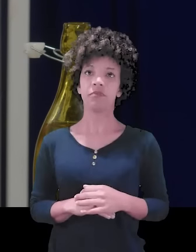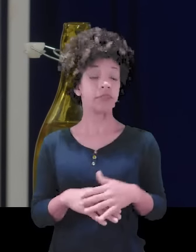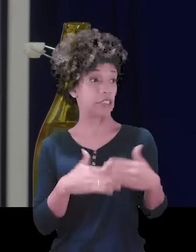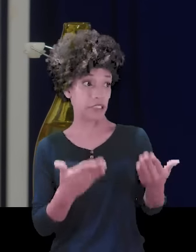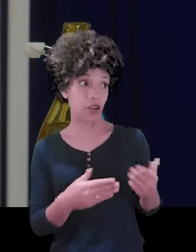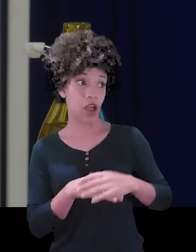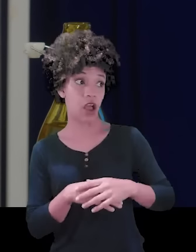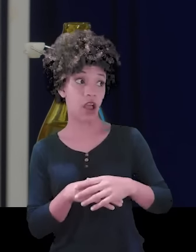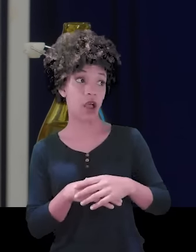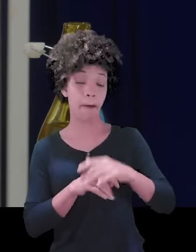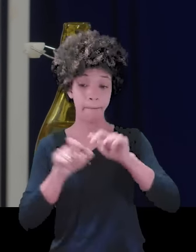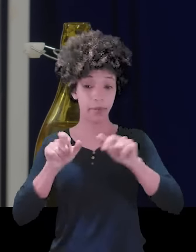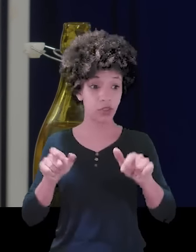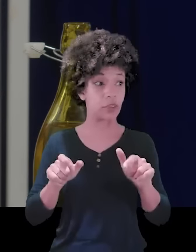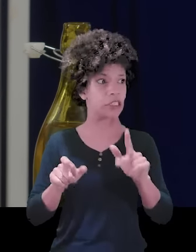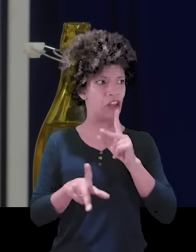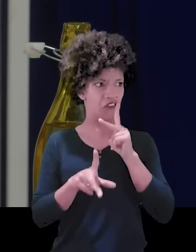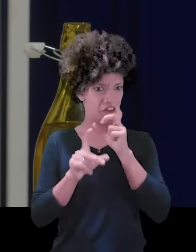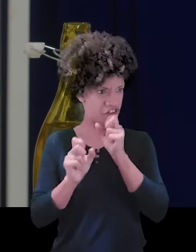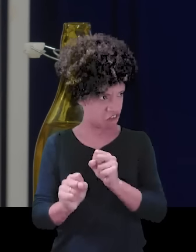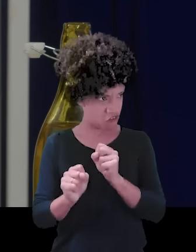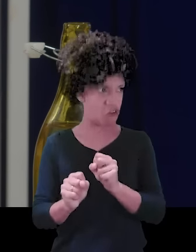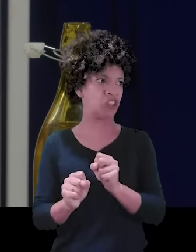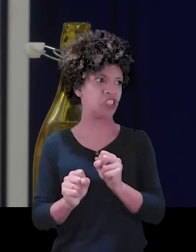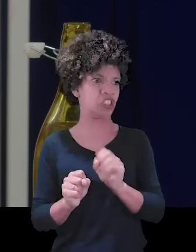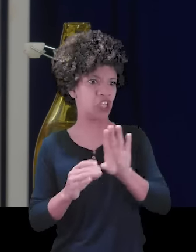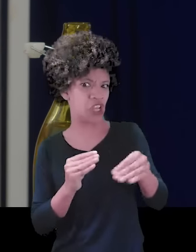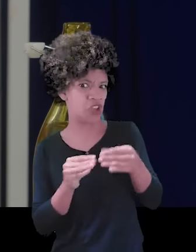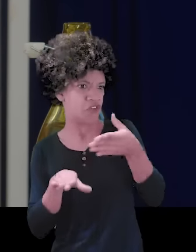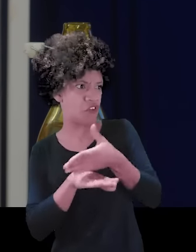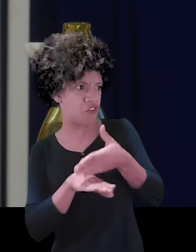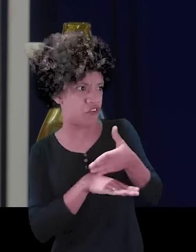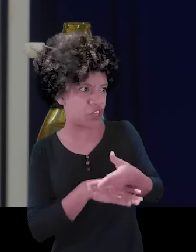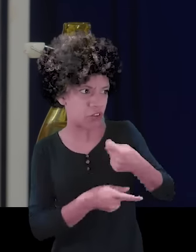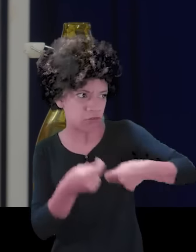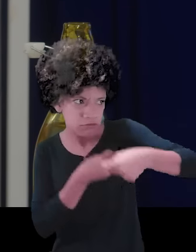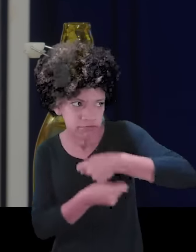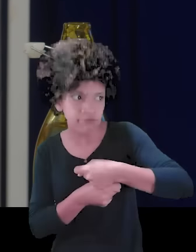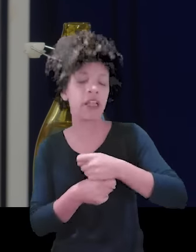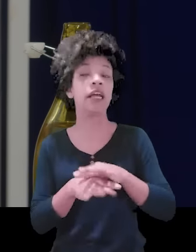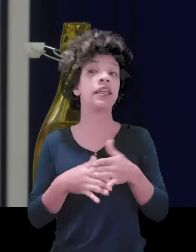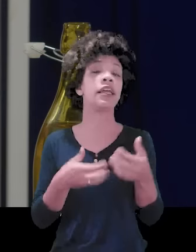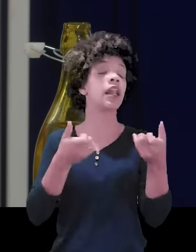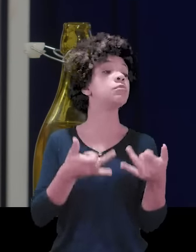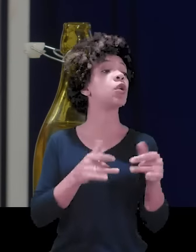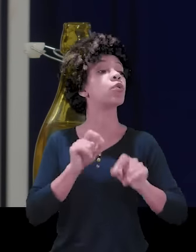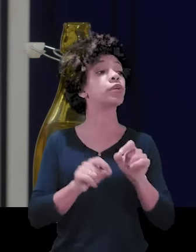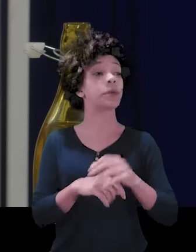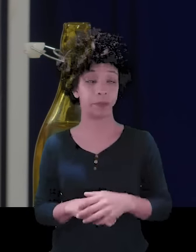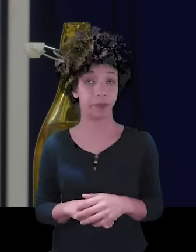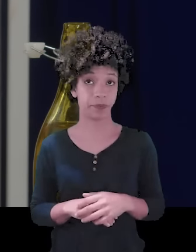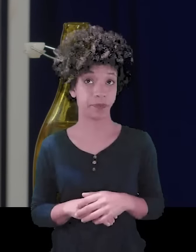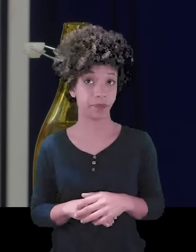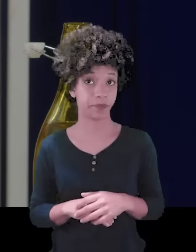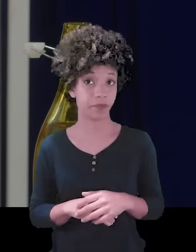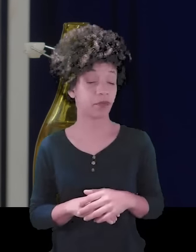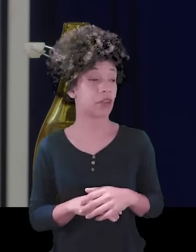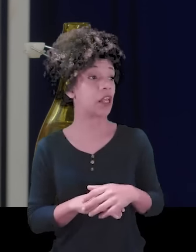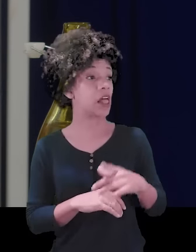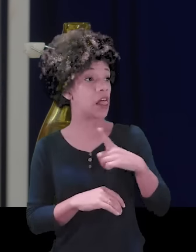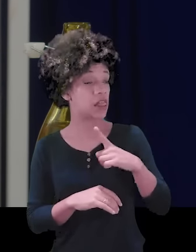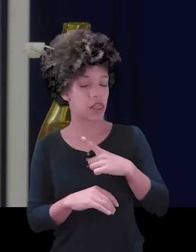bom né Gente assim é muito poderosa envolvidas E aí ela contou com ela